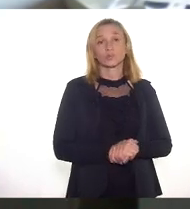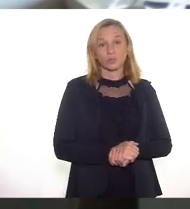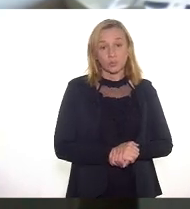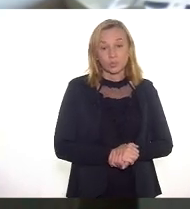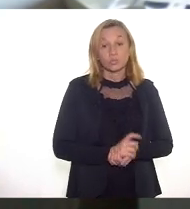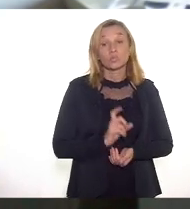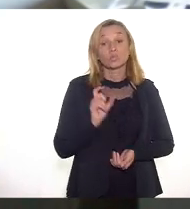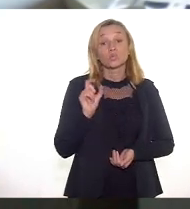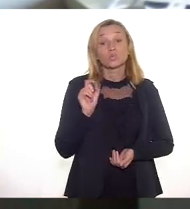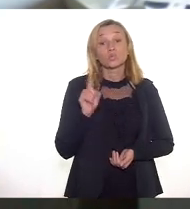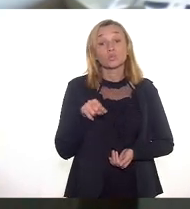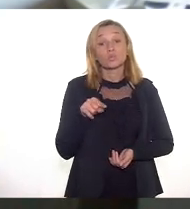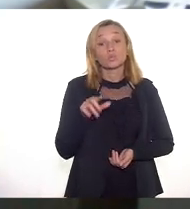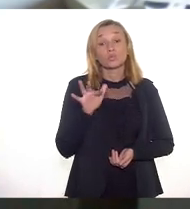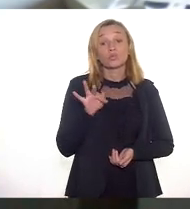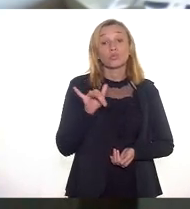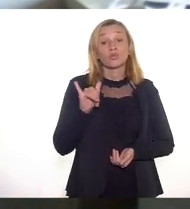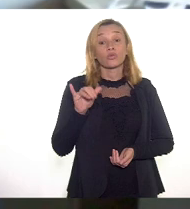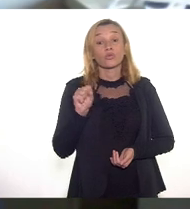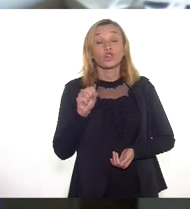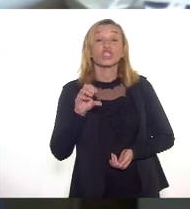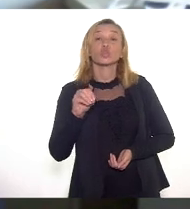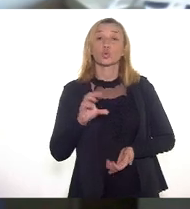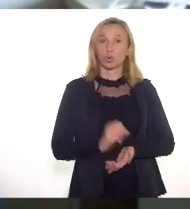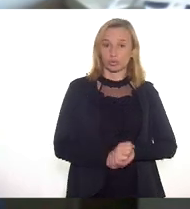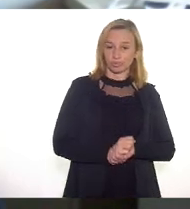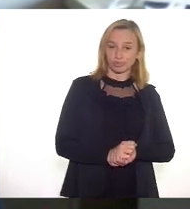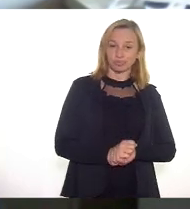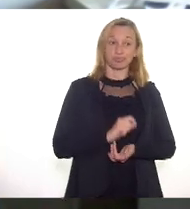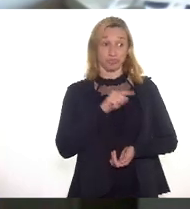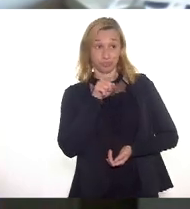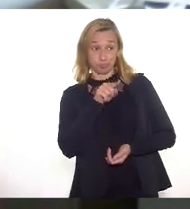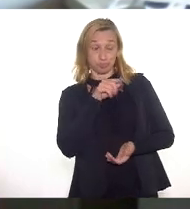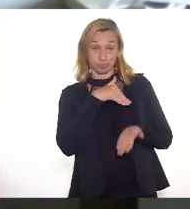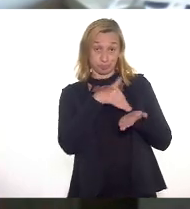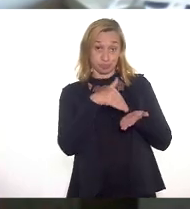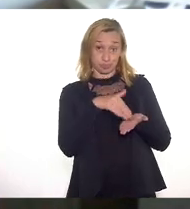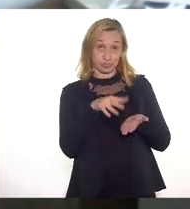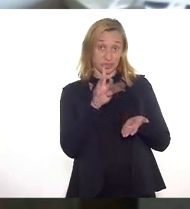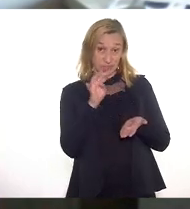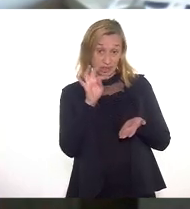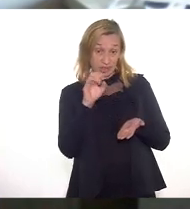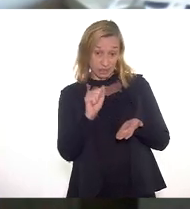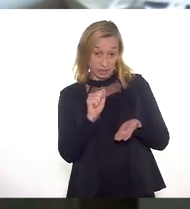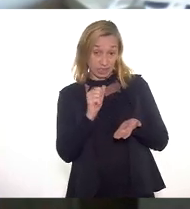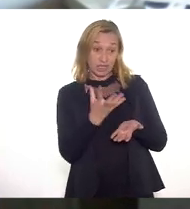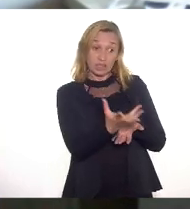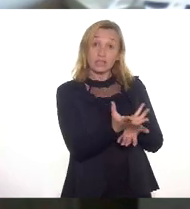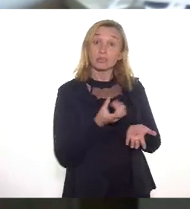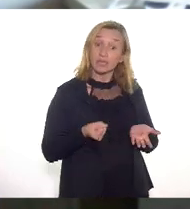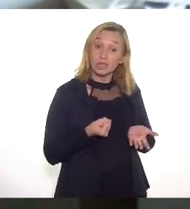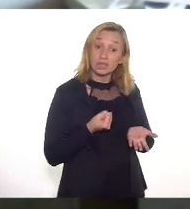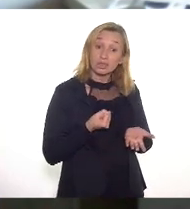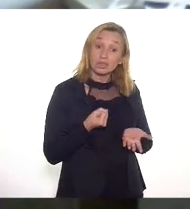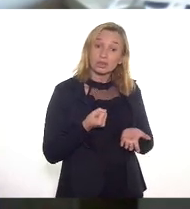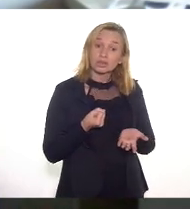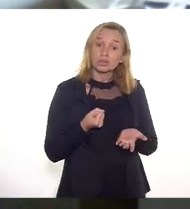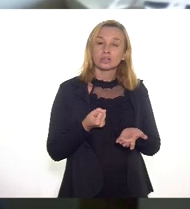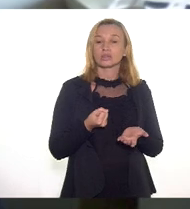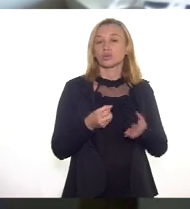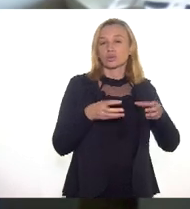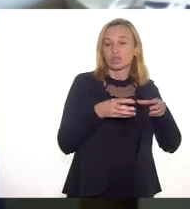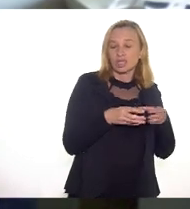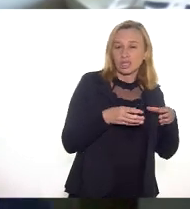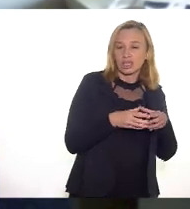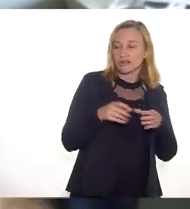do que é o fisco. E essa Secretaria de Receita receberia, ou de uma